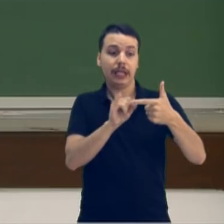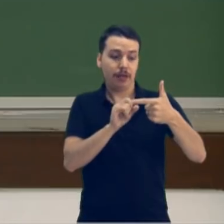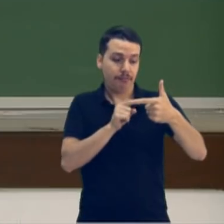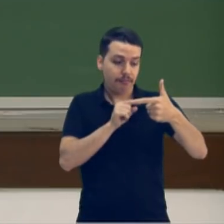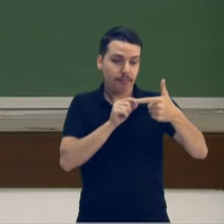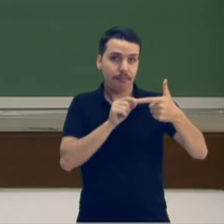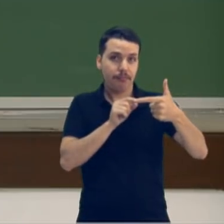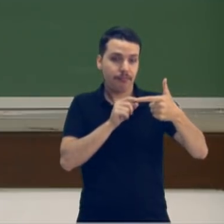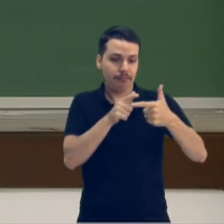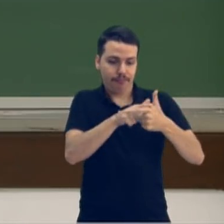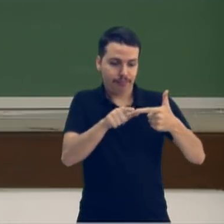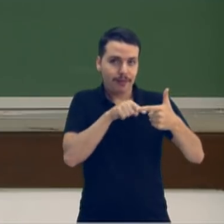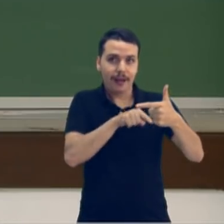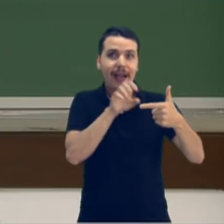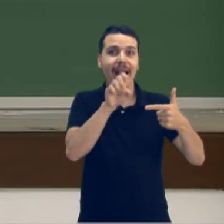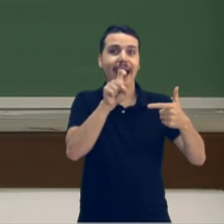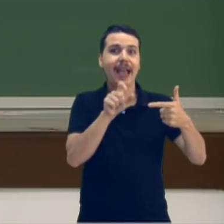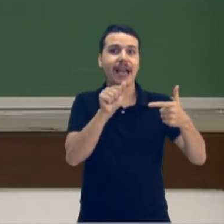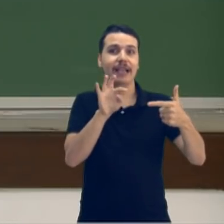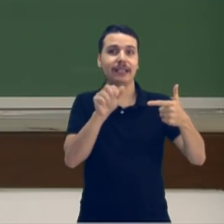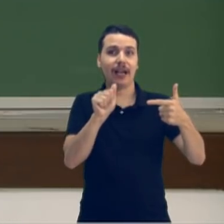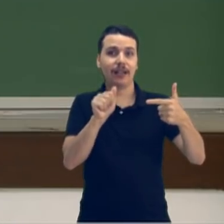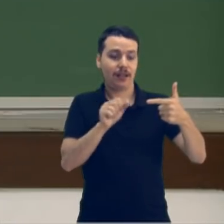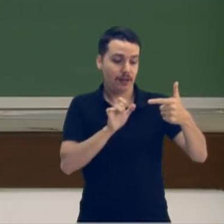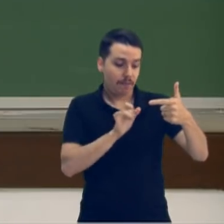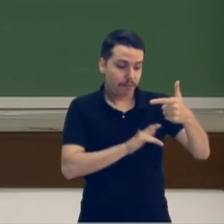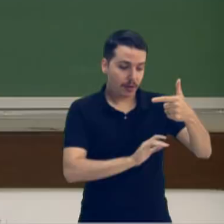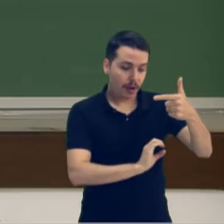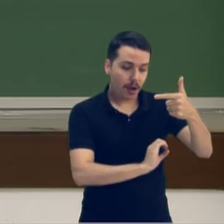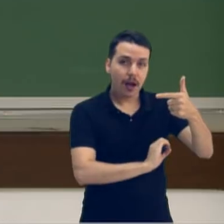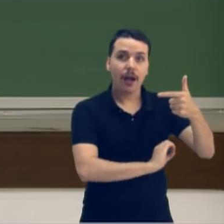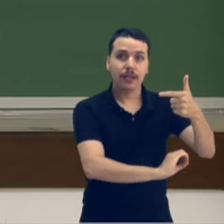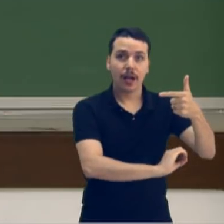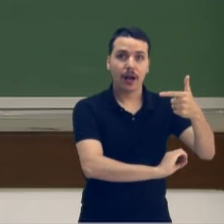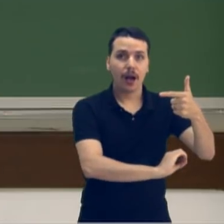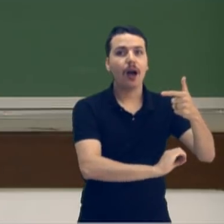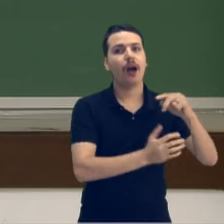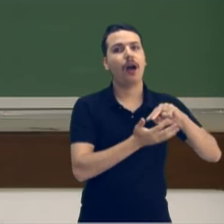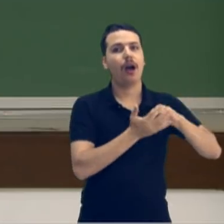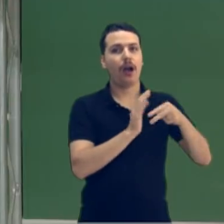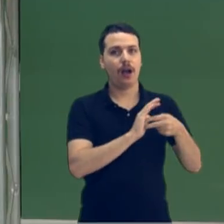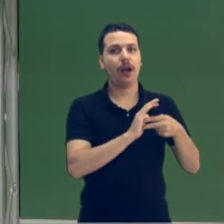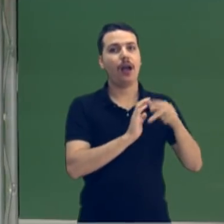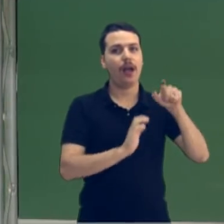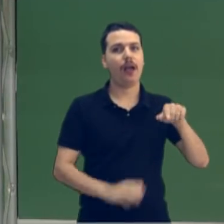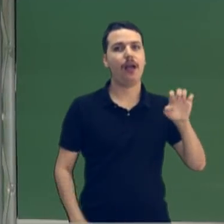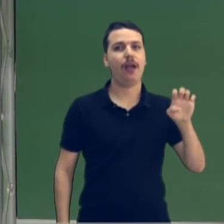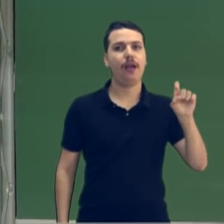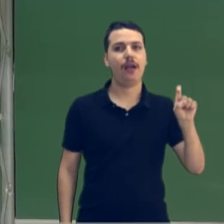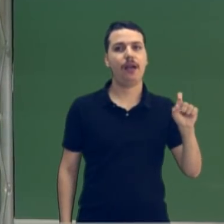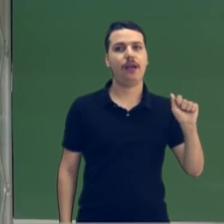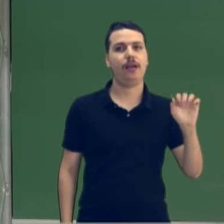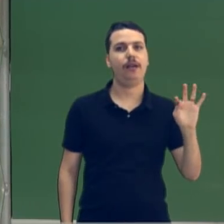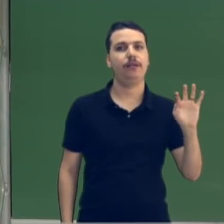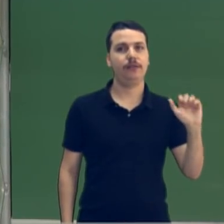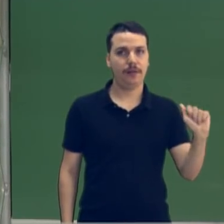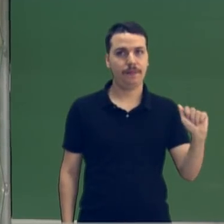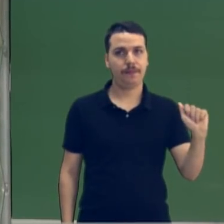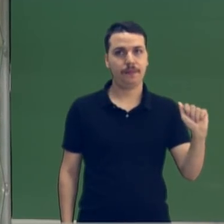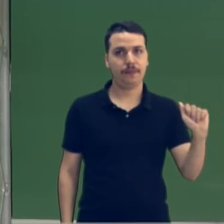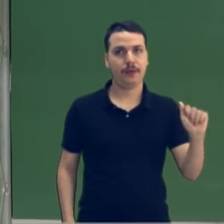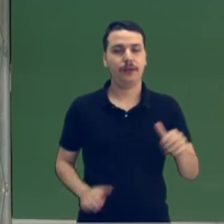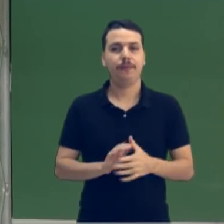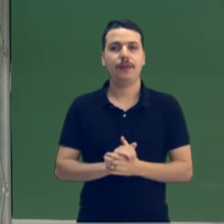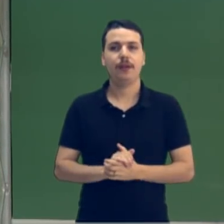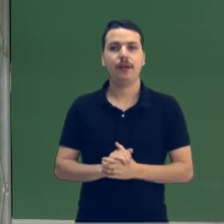Então, quando o resto da divisão for 0, nós teremos divisão exata. E